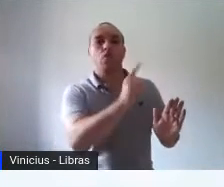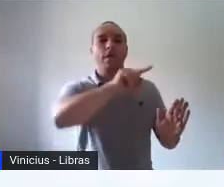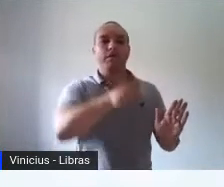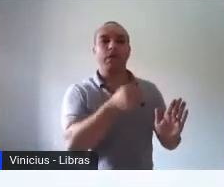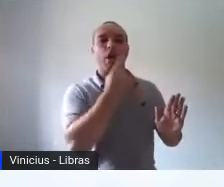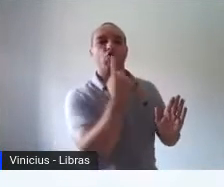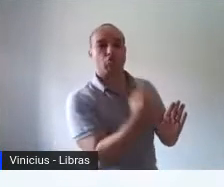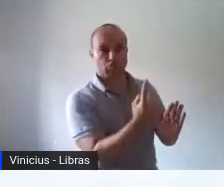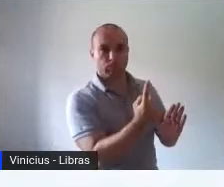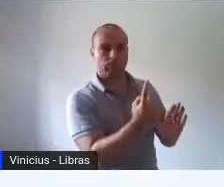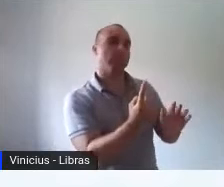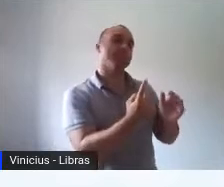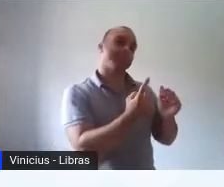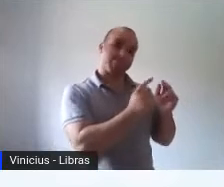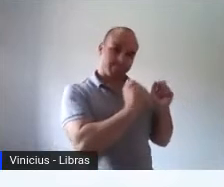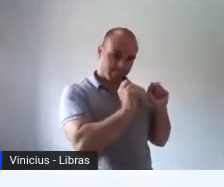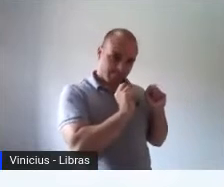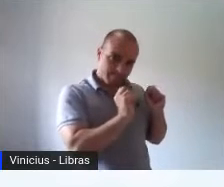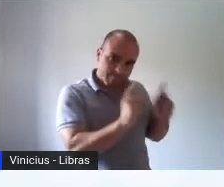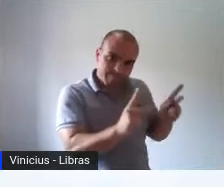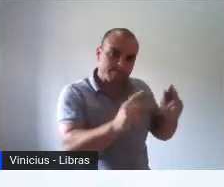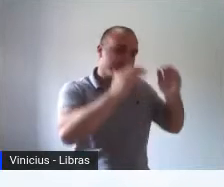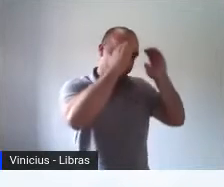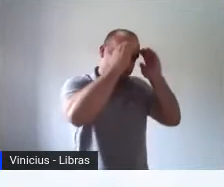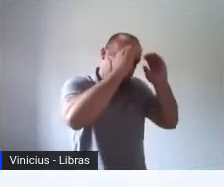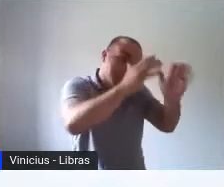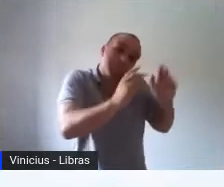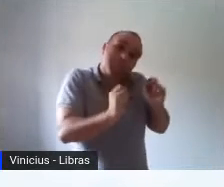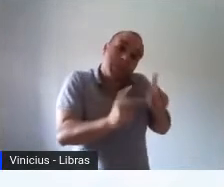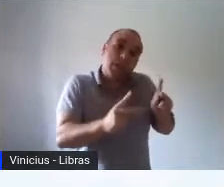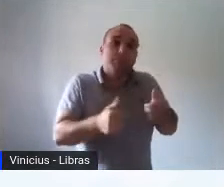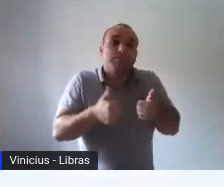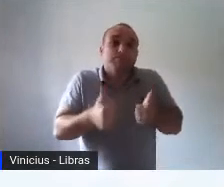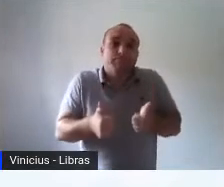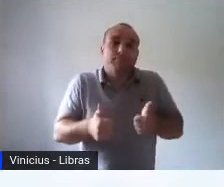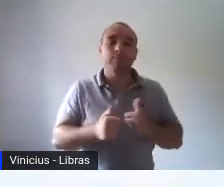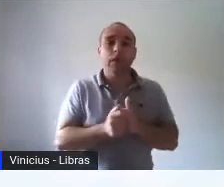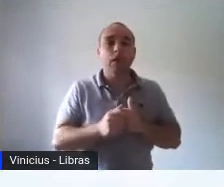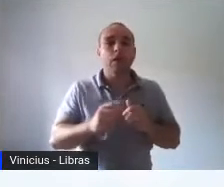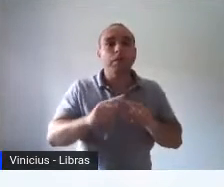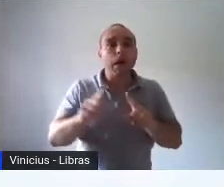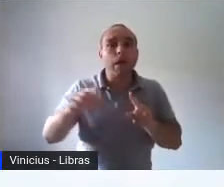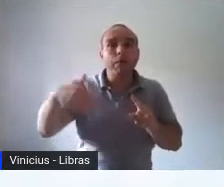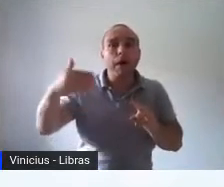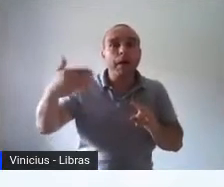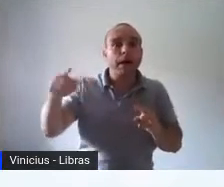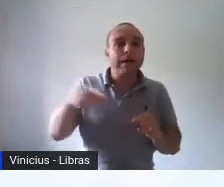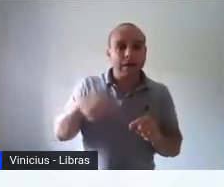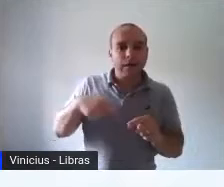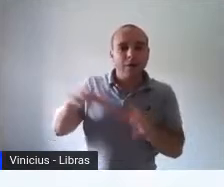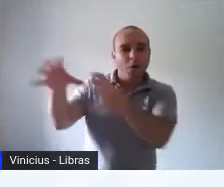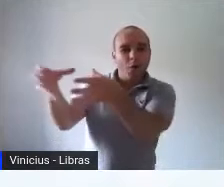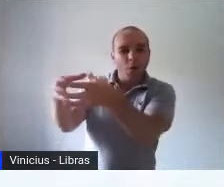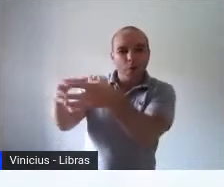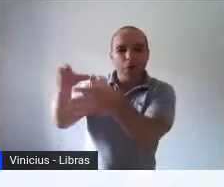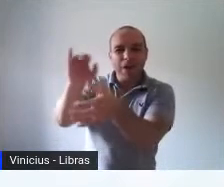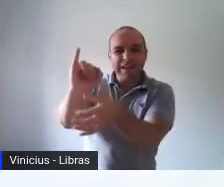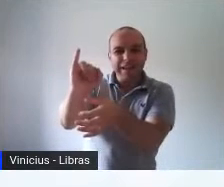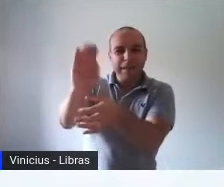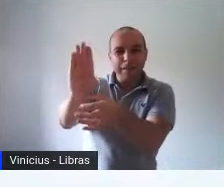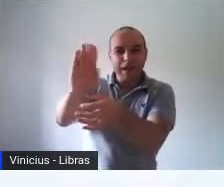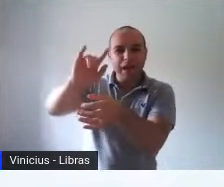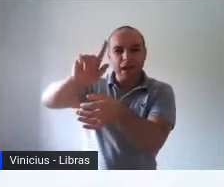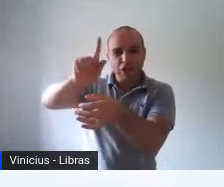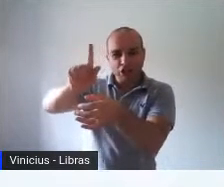novo, né? E a gente ficamos uma manhã inteira discutindo isso. A patronal não queria abrir mão, queria só dar o